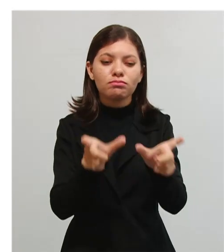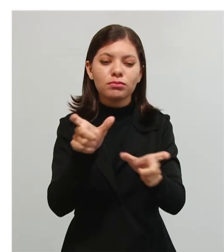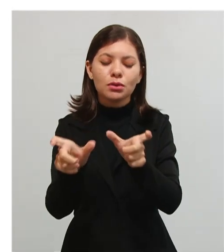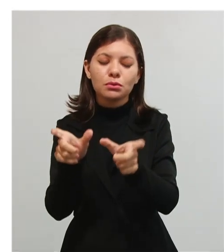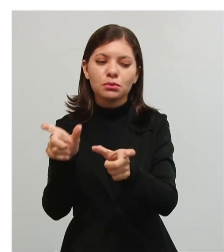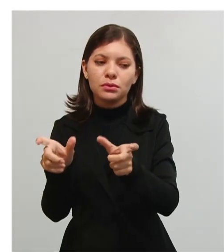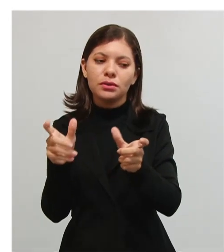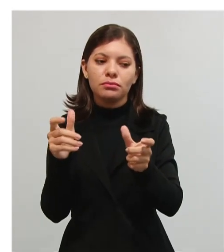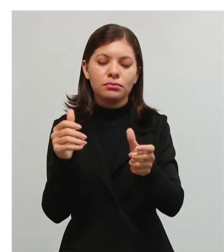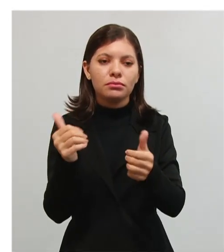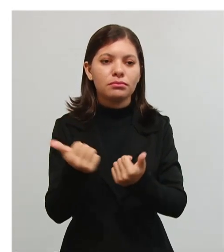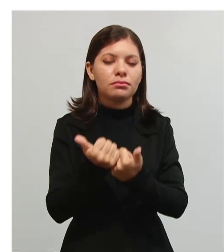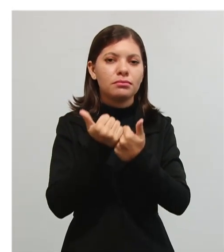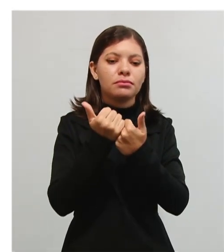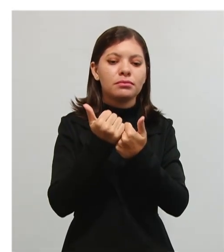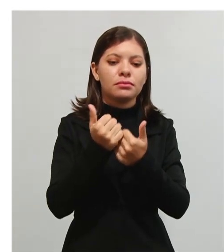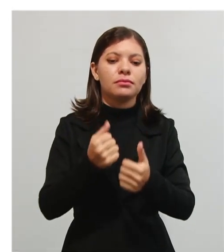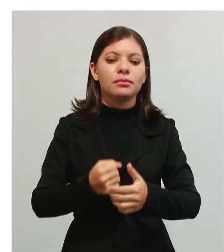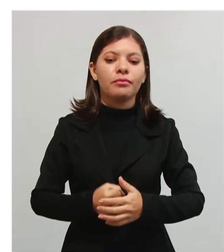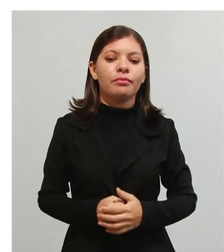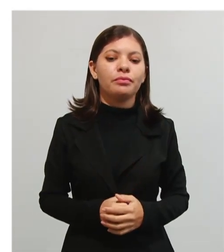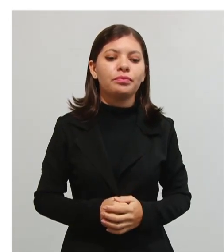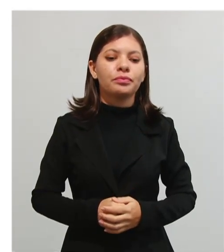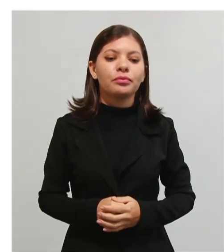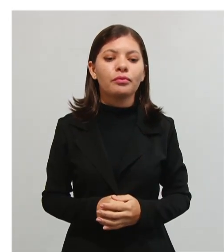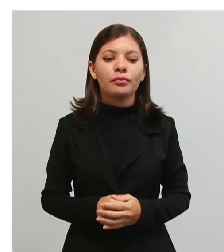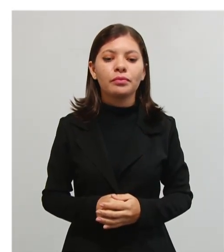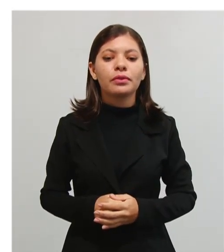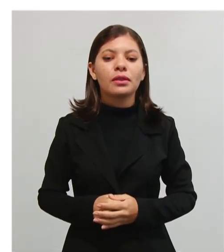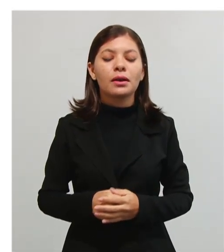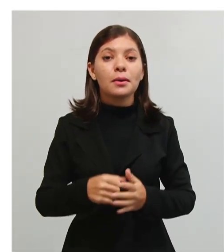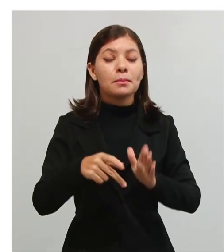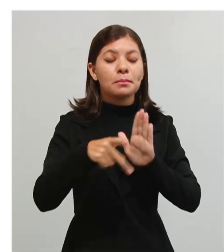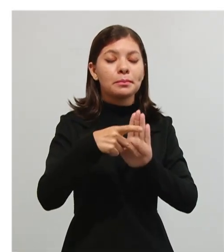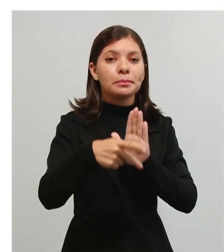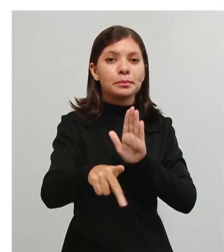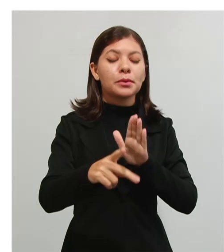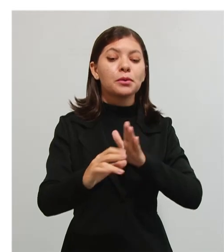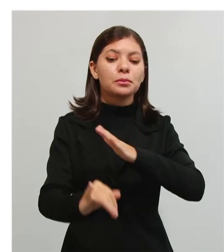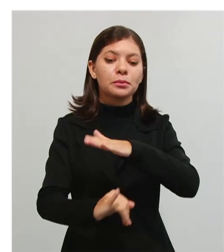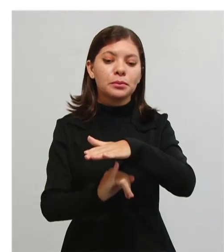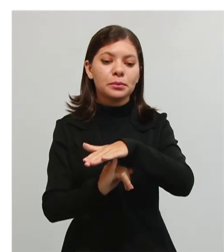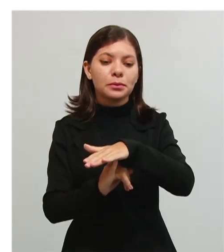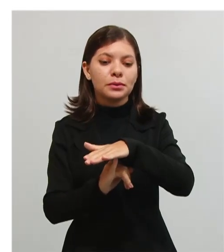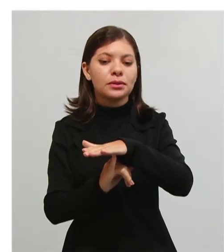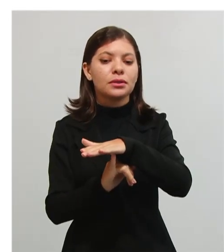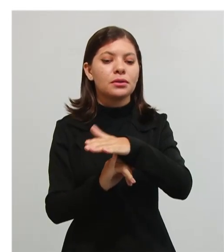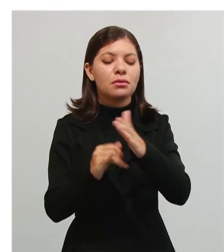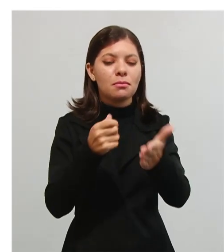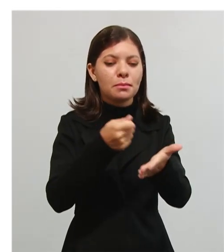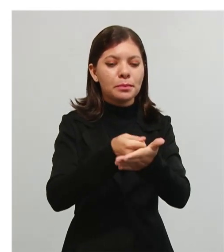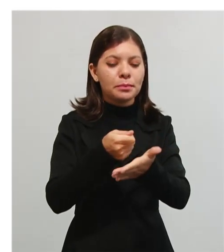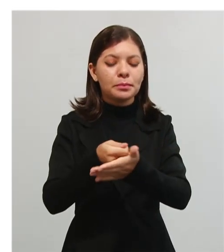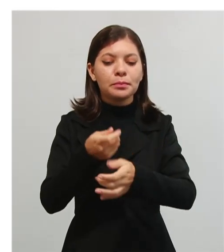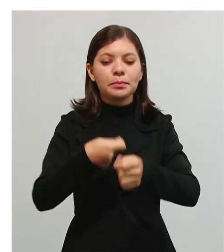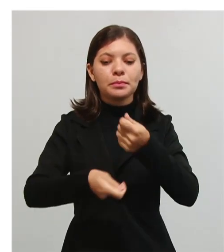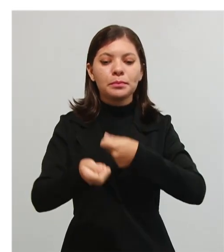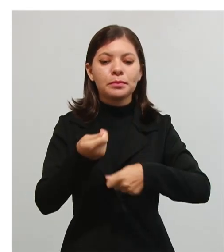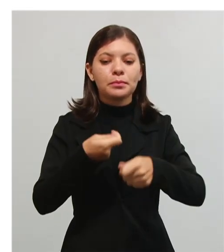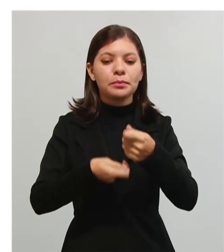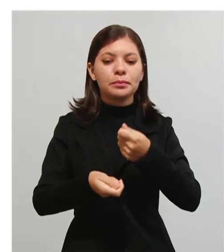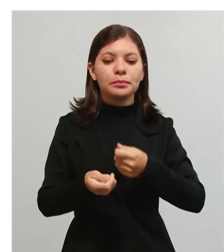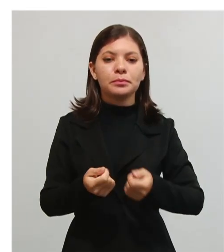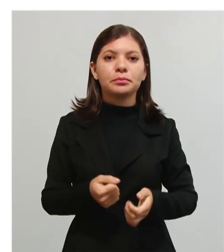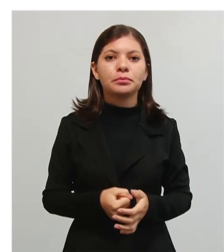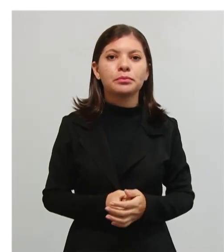de terceiros. As negociações são efetuadas pela própria instituição em sua grande